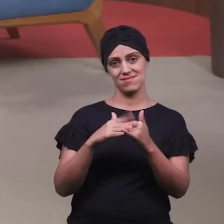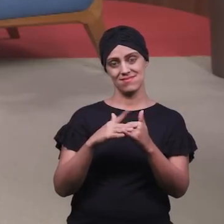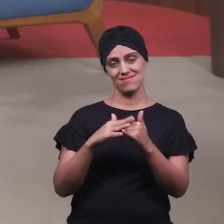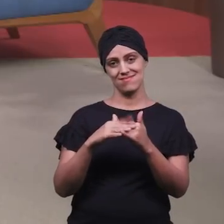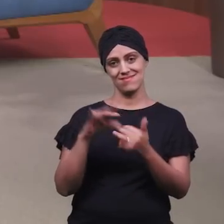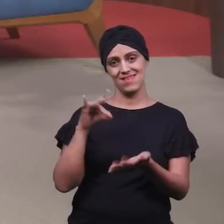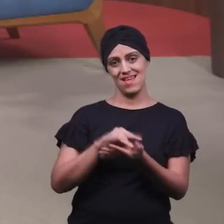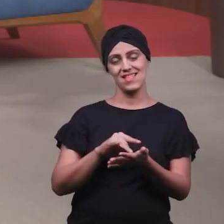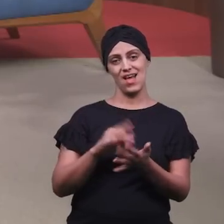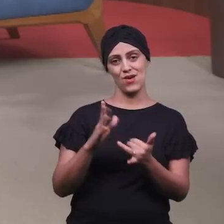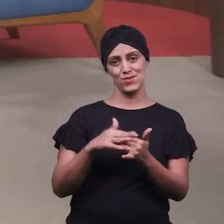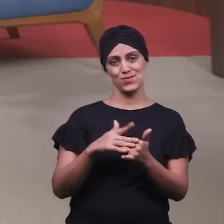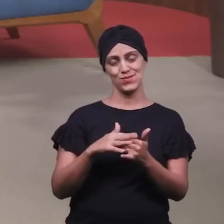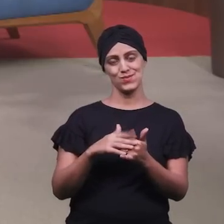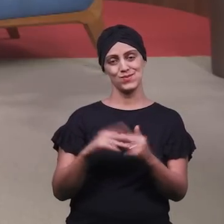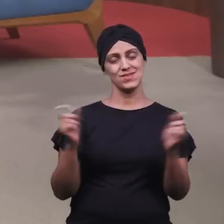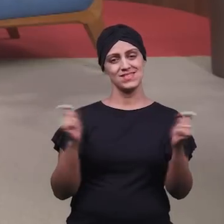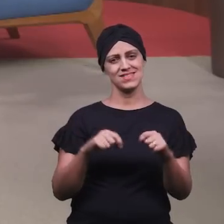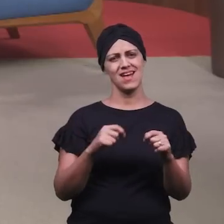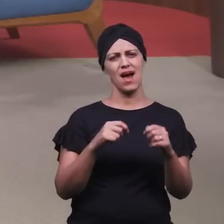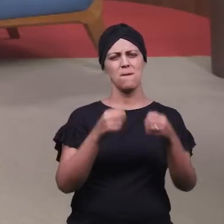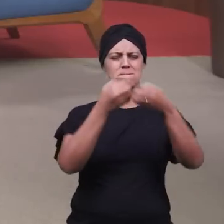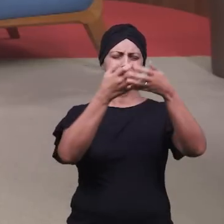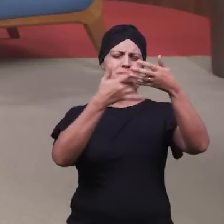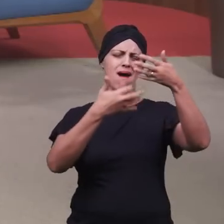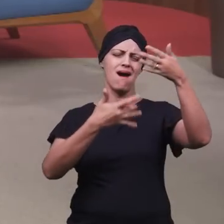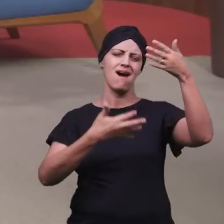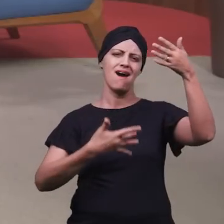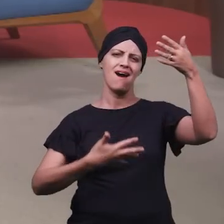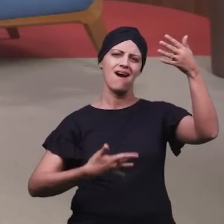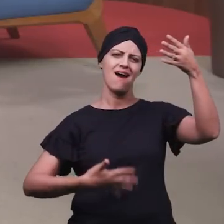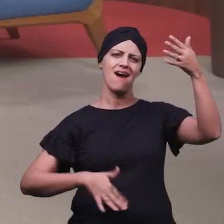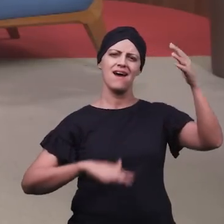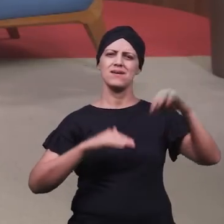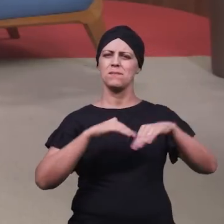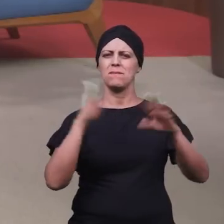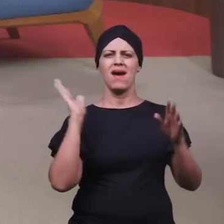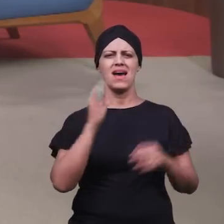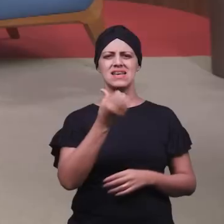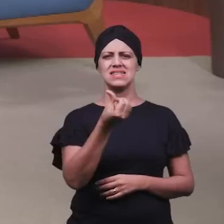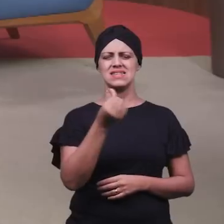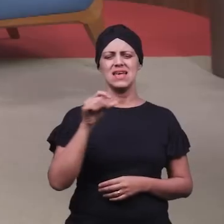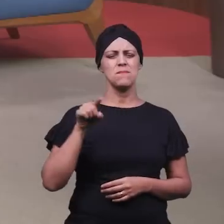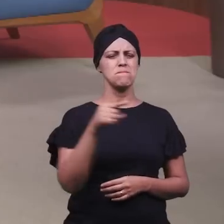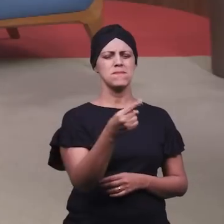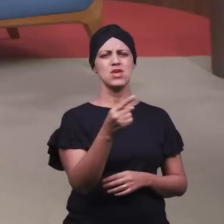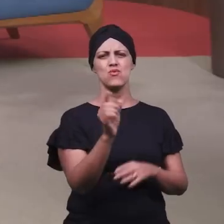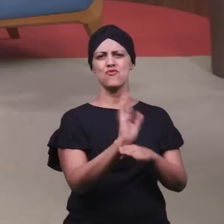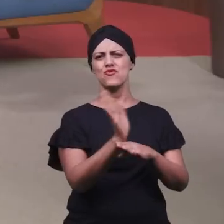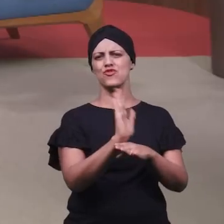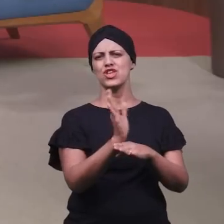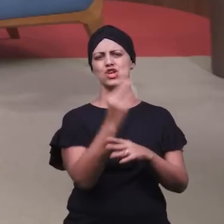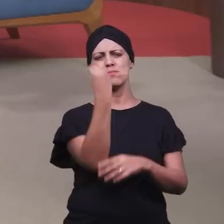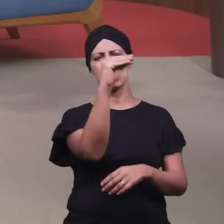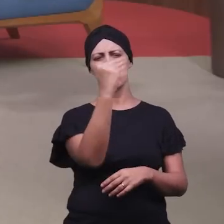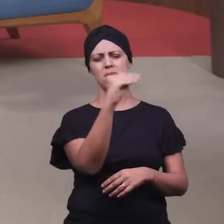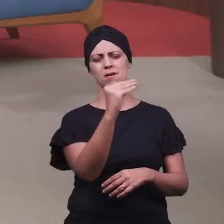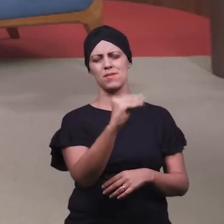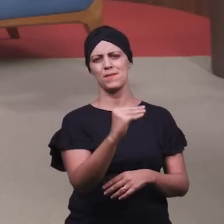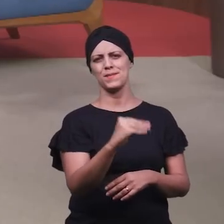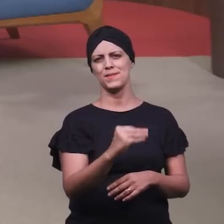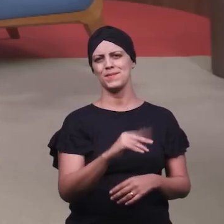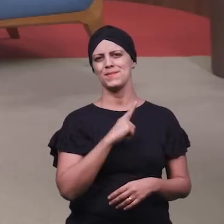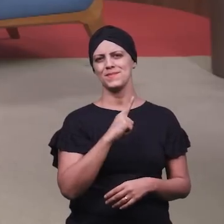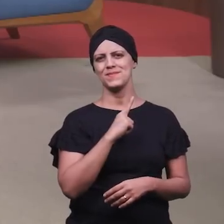canal da Igreja Cristã Maranata no YouTube, você encontra uma quantidade notável de mais de 6.000 vídeos que estão